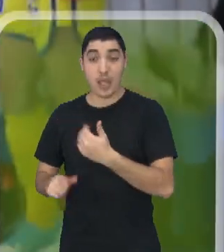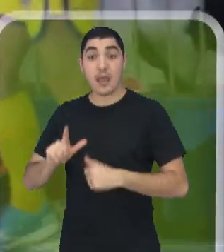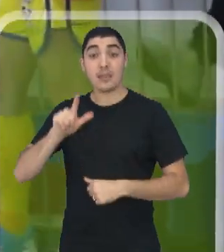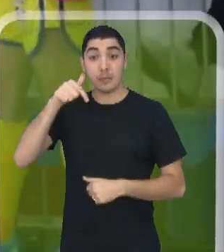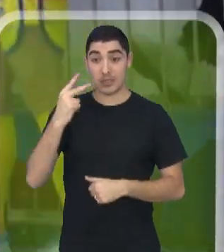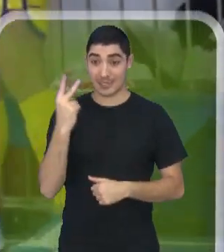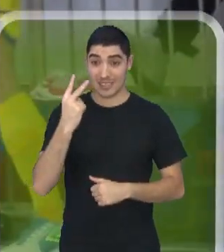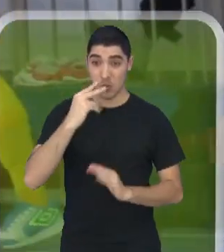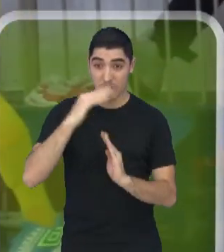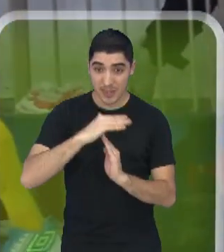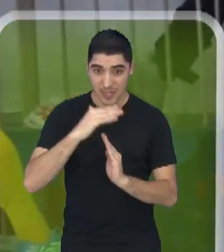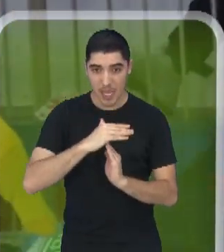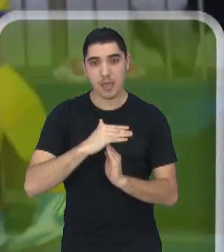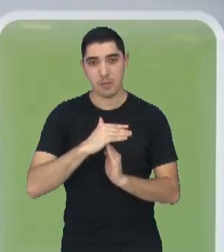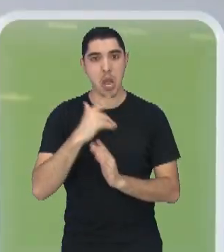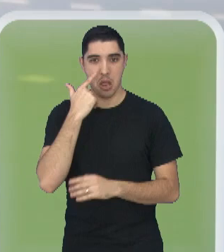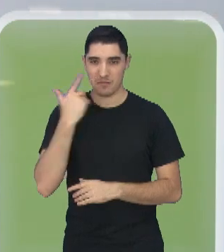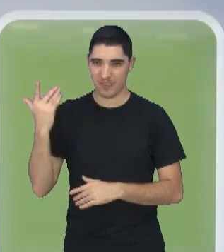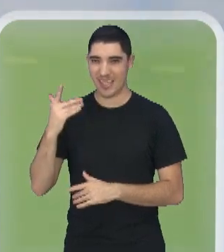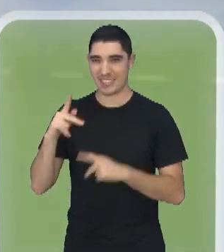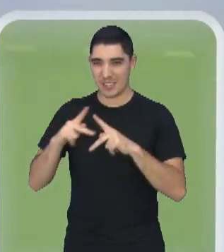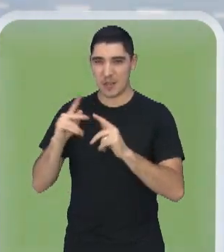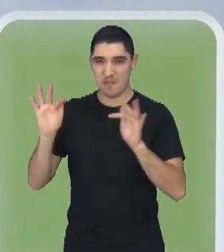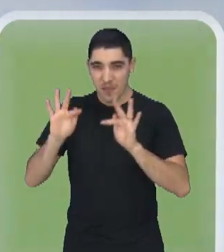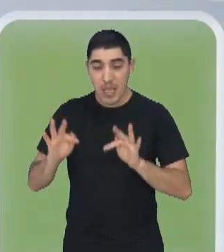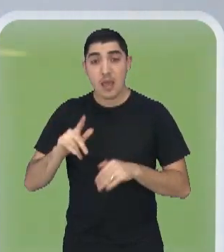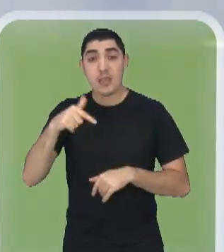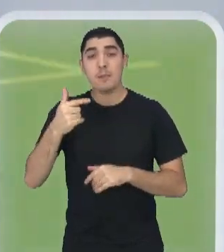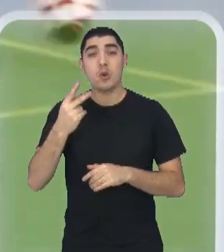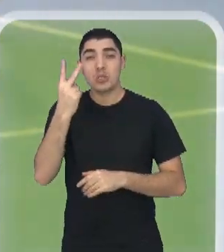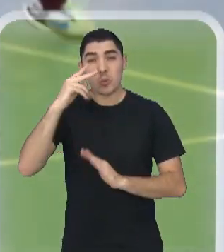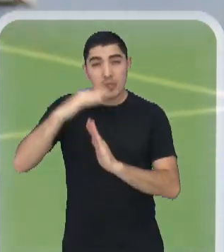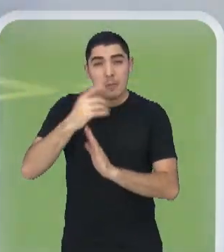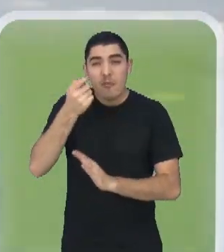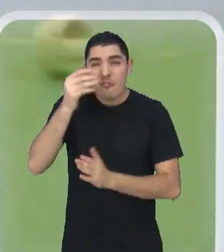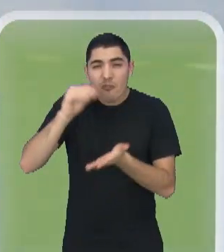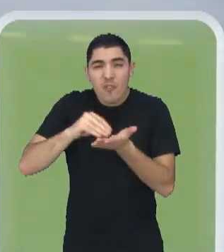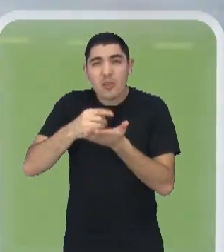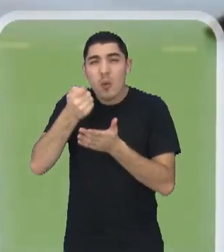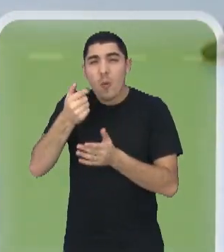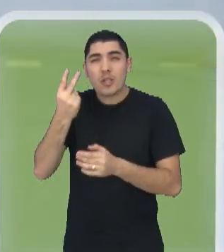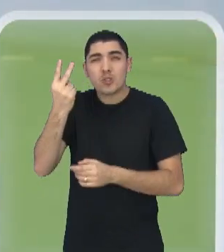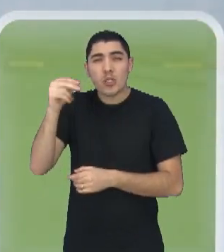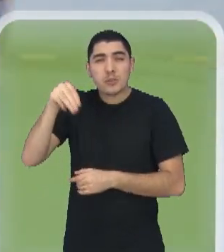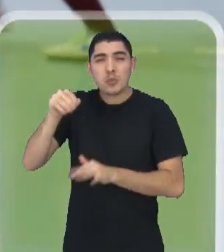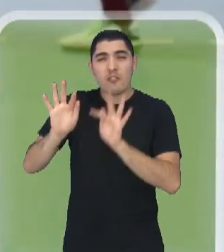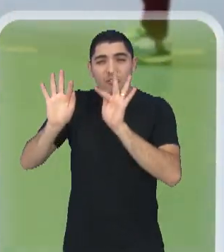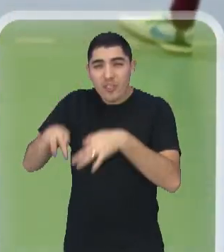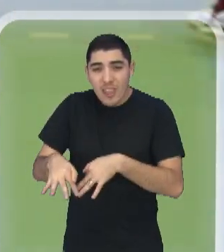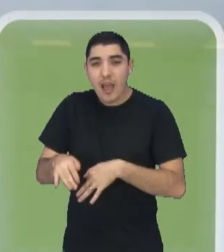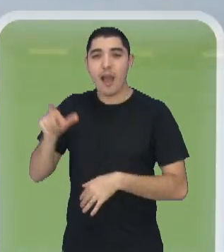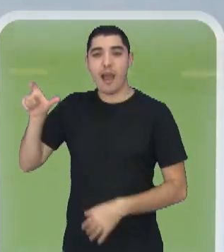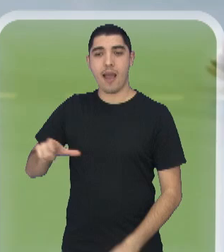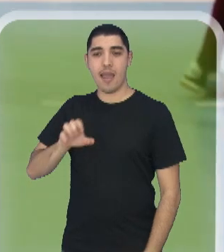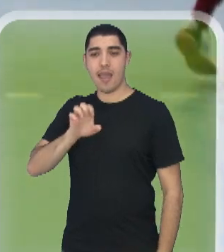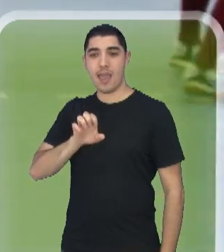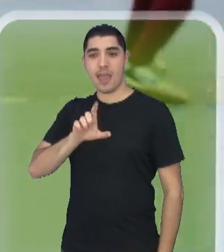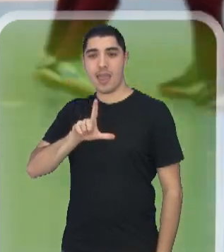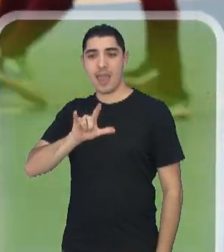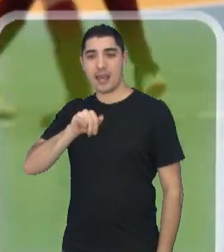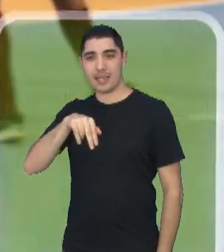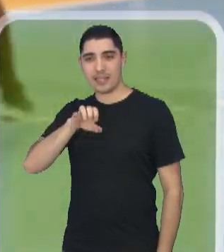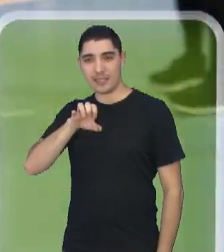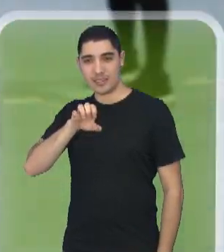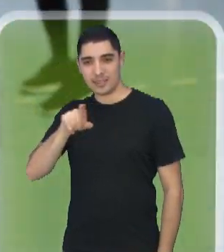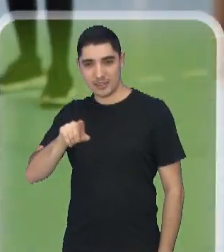segundo tempo, você tá vendo a comemoração de São José, restando 2h15, olha aí, ó, para terminar a partida, a Helenise